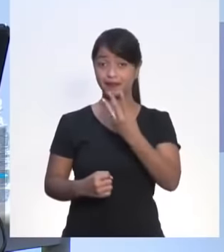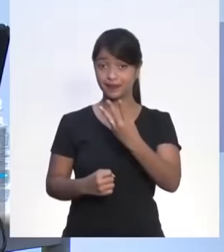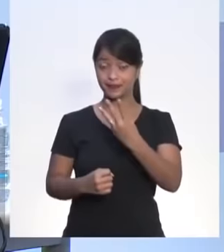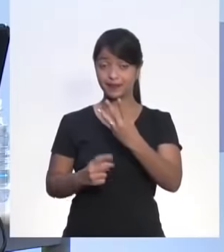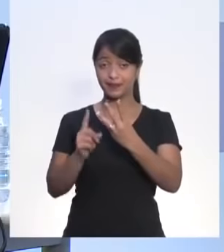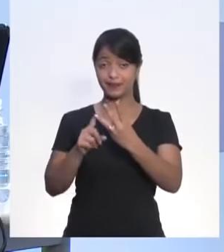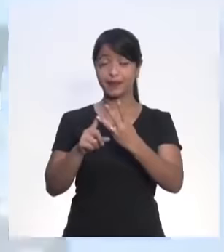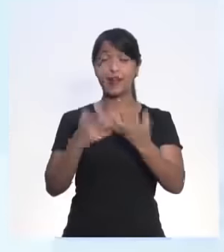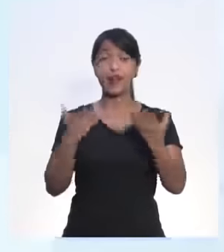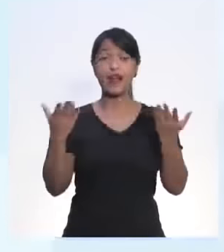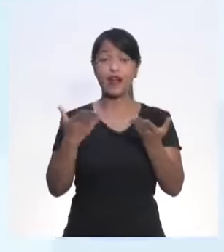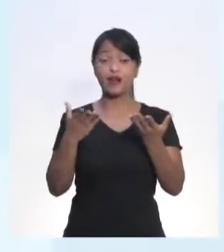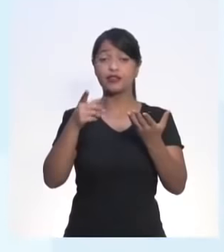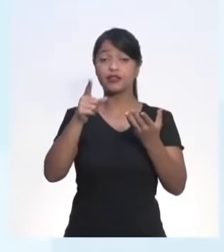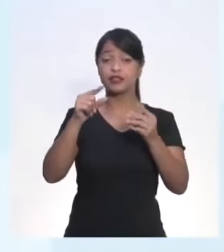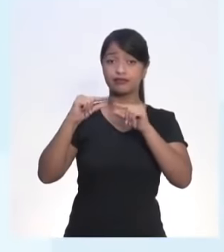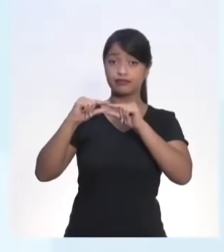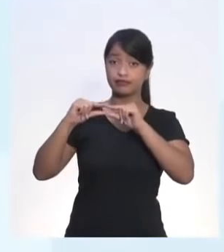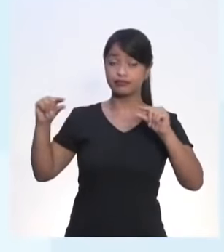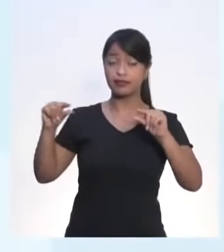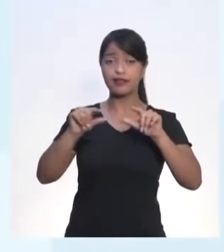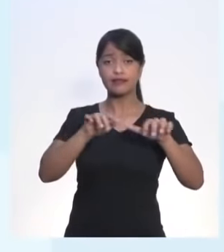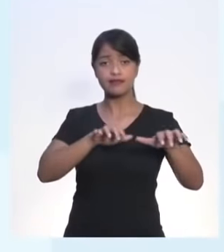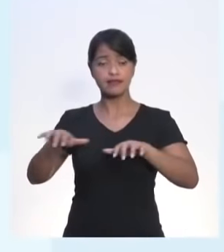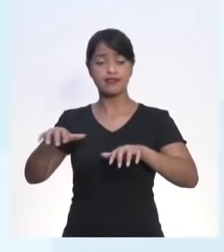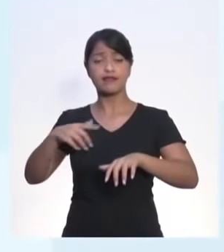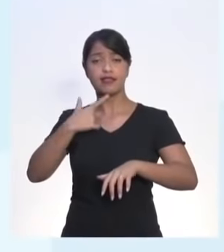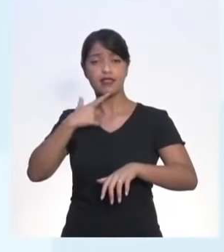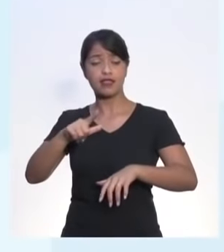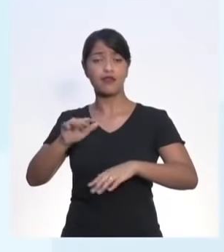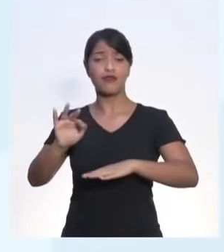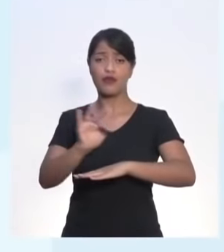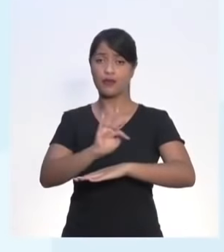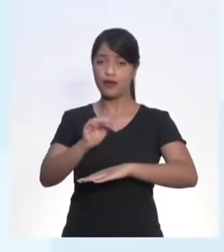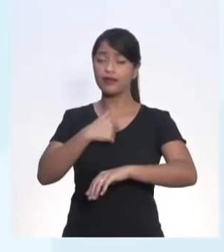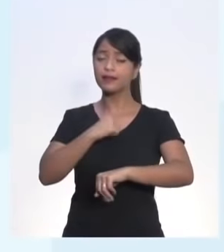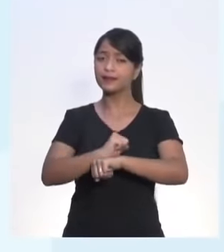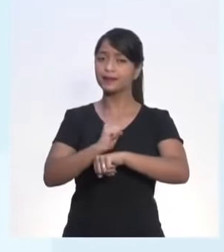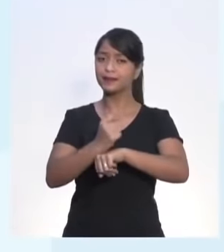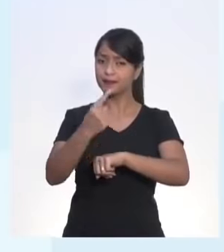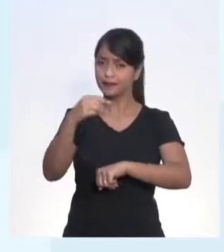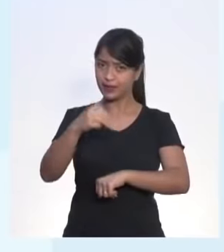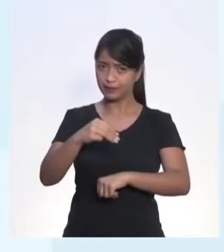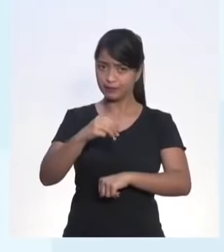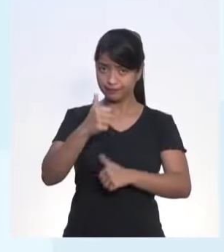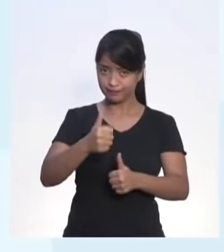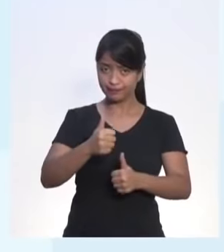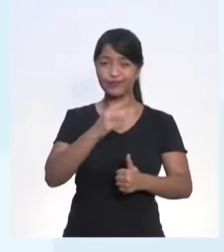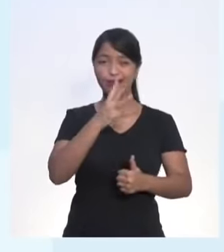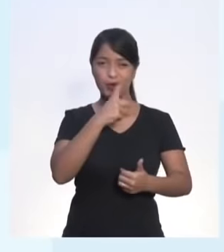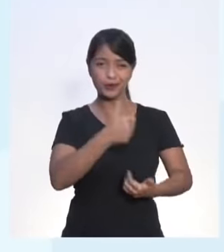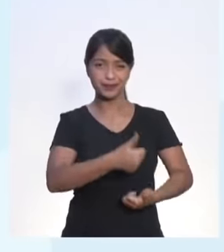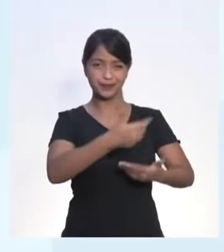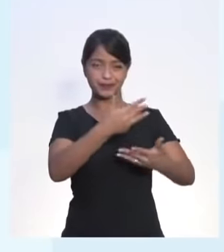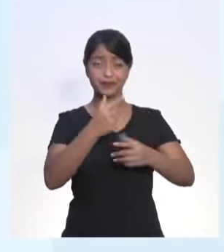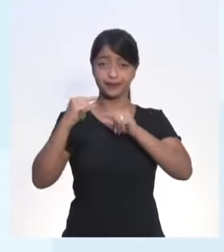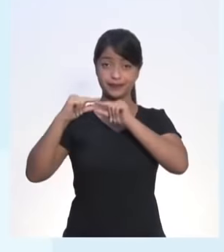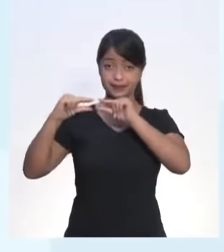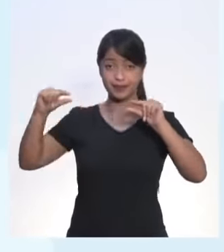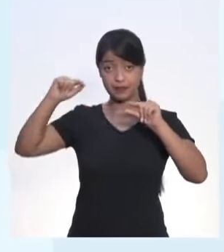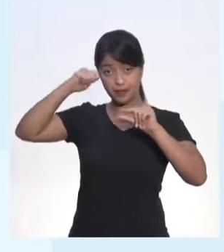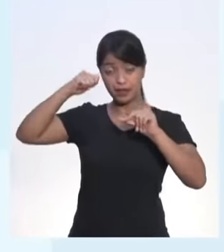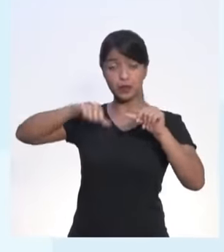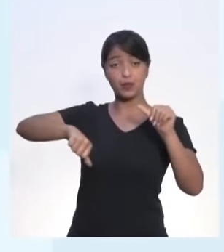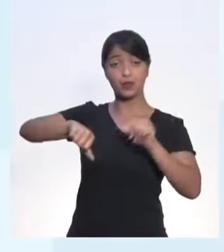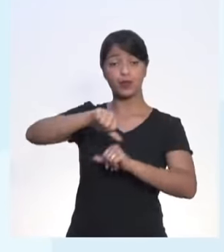numa linguagem mais formal. Aqui eu vou dar um minuto, tá? Porque como demora para subir, vocês vão colocar essa mensagem aí que está escrita de um